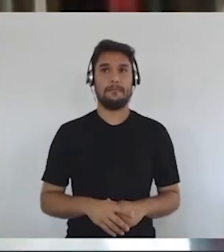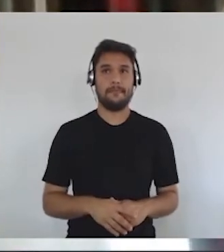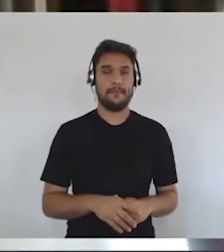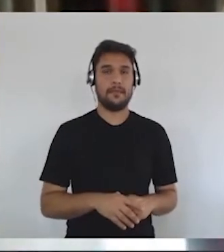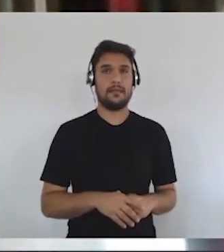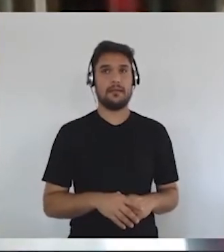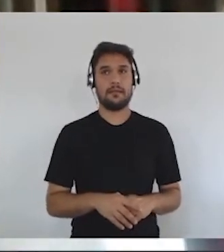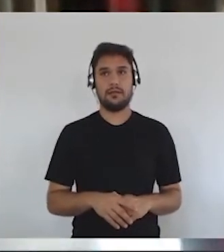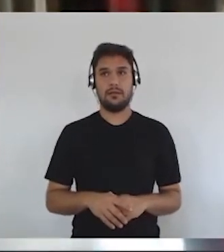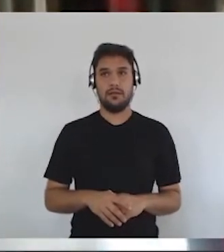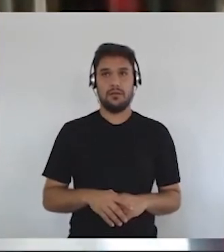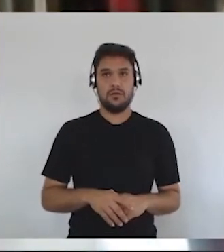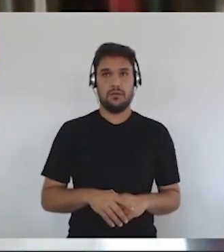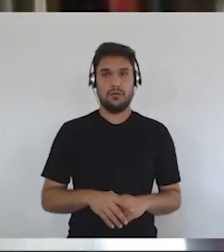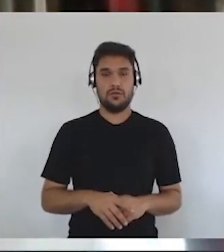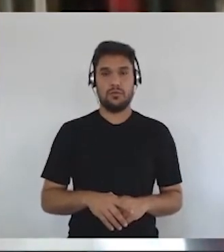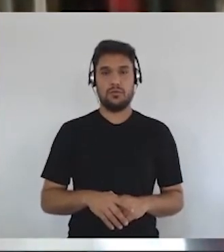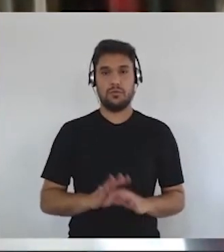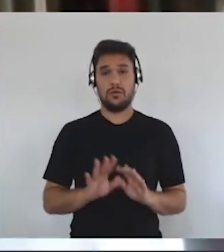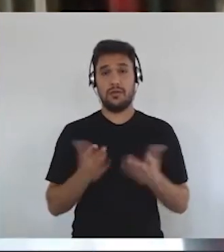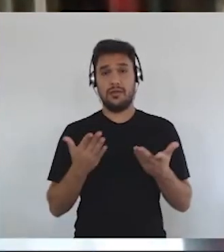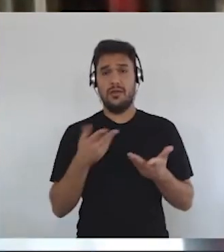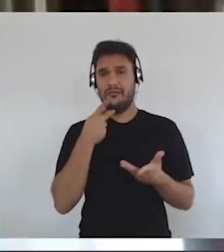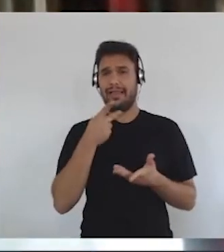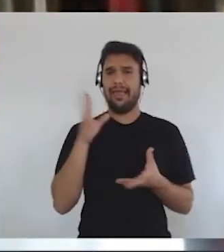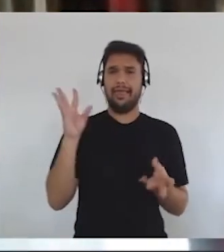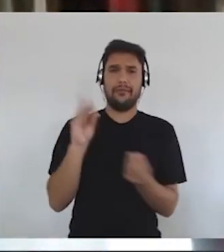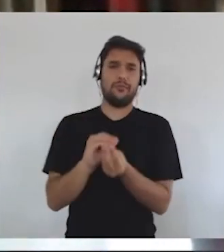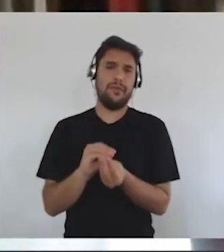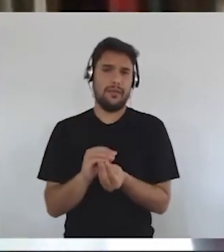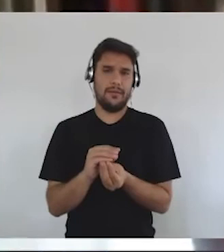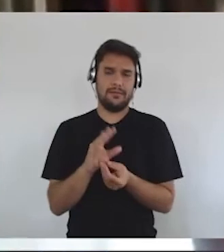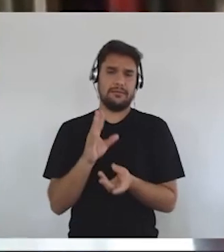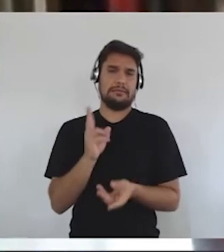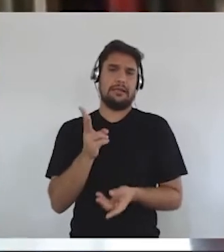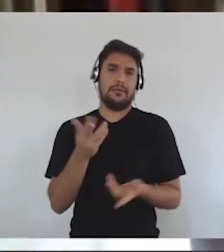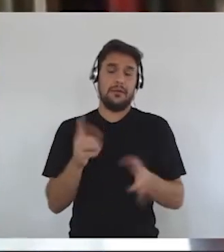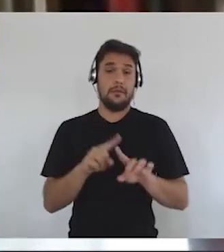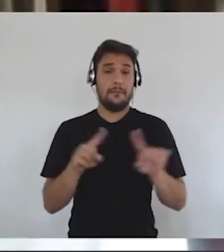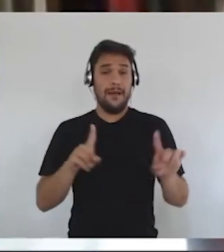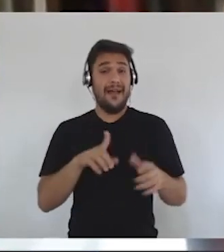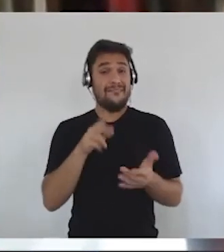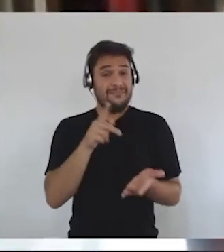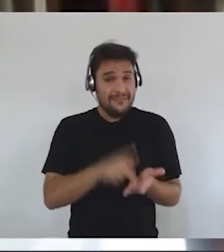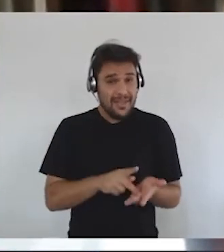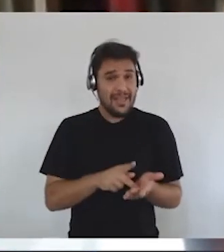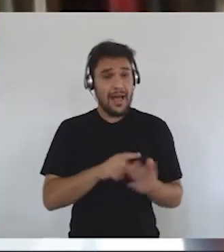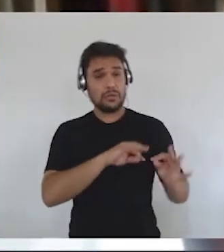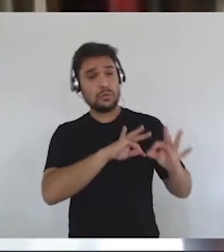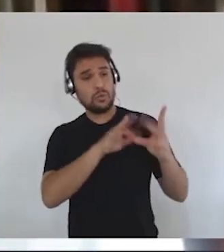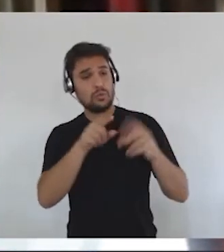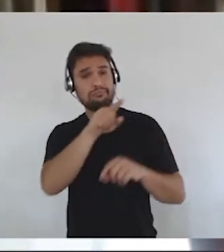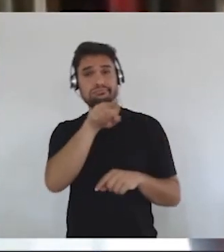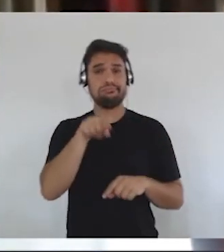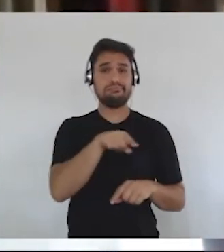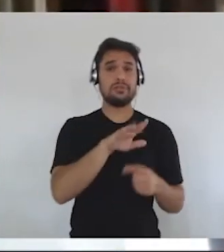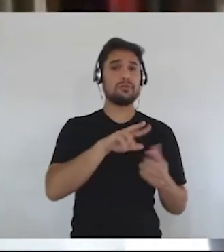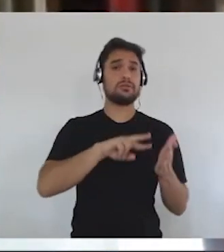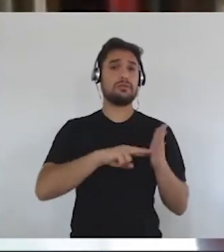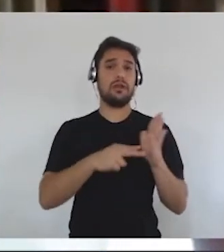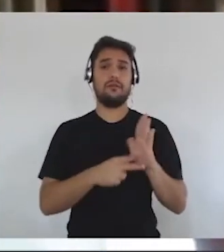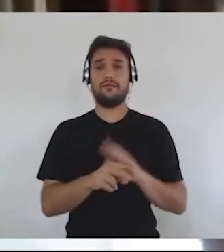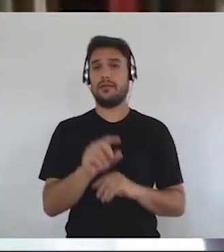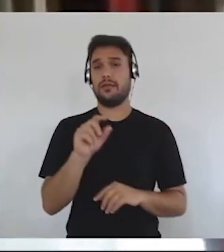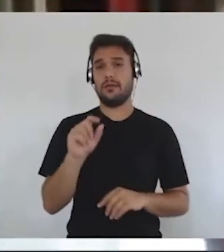isso tudo nos mostra, né, muito resumidamente, falei muito resumidamente, mas, no fundo, isso tudo nos mostra